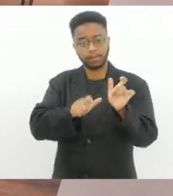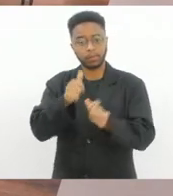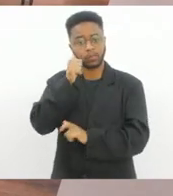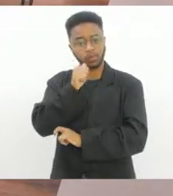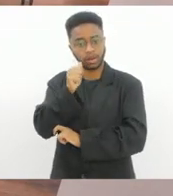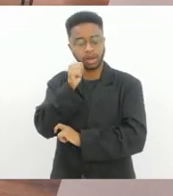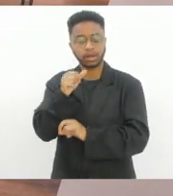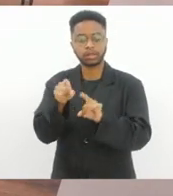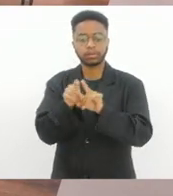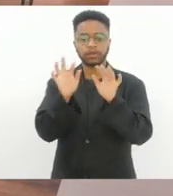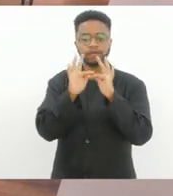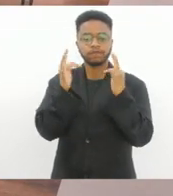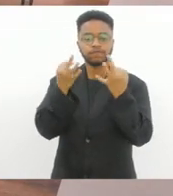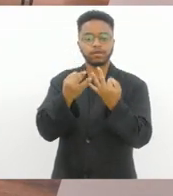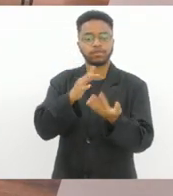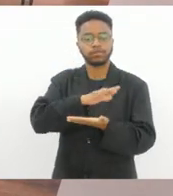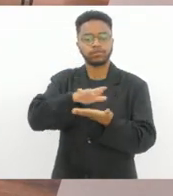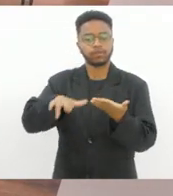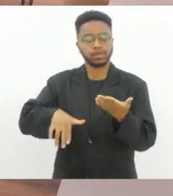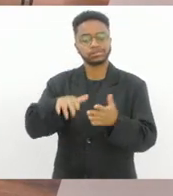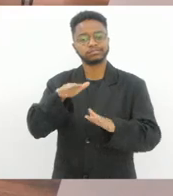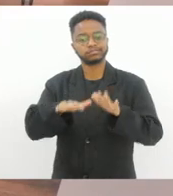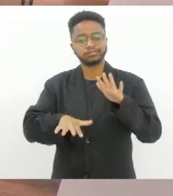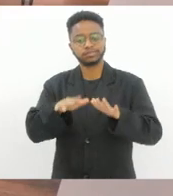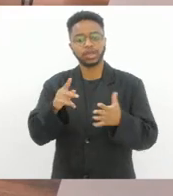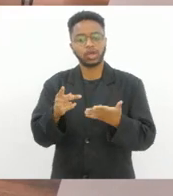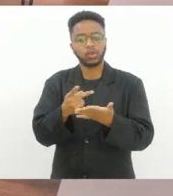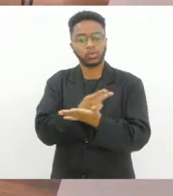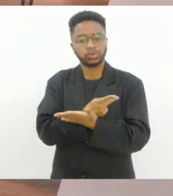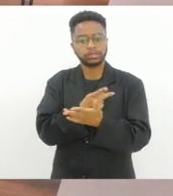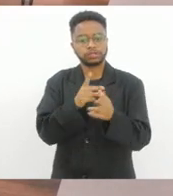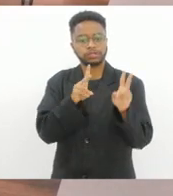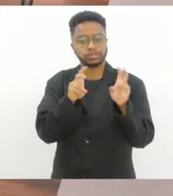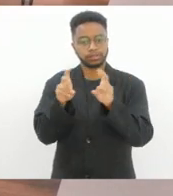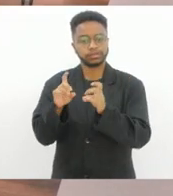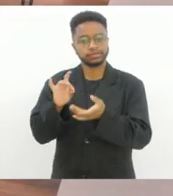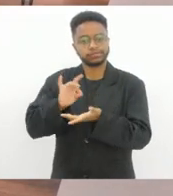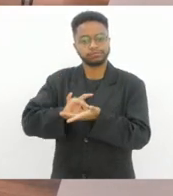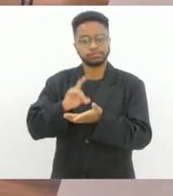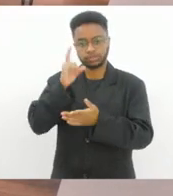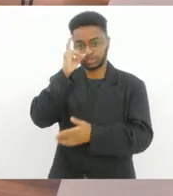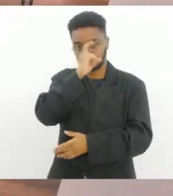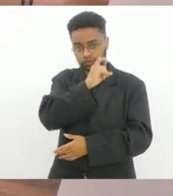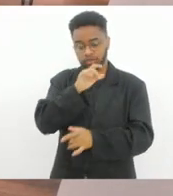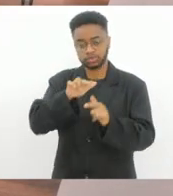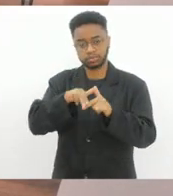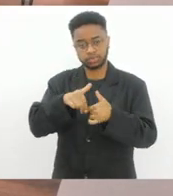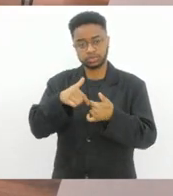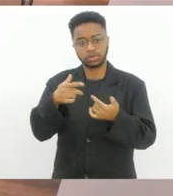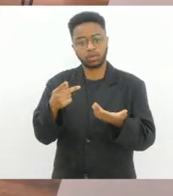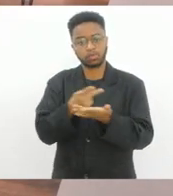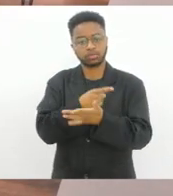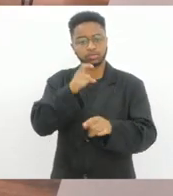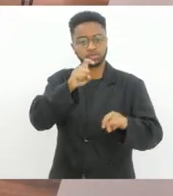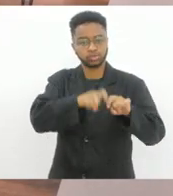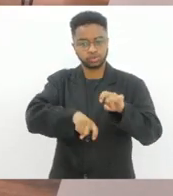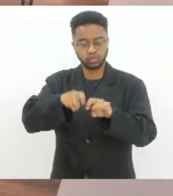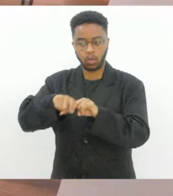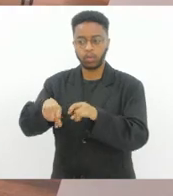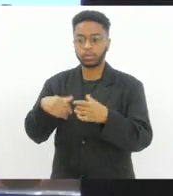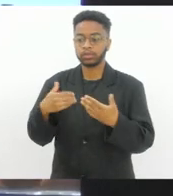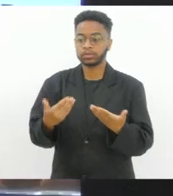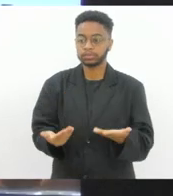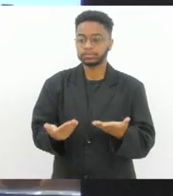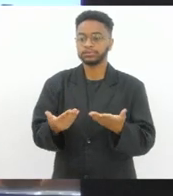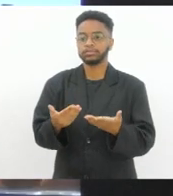famílias inteiras colocadas, às vezes, numa situação extremamente delicada diante desses estupros. Então, normalmente,